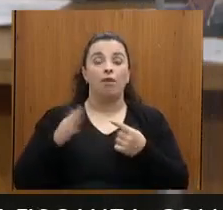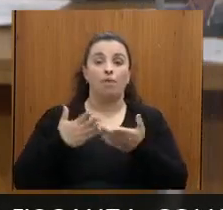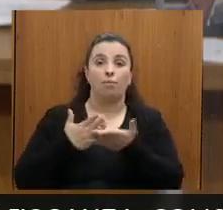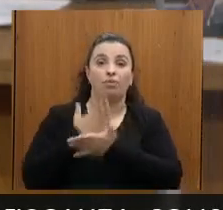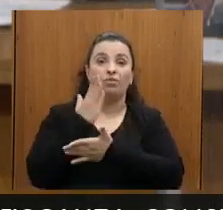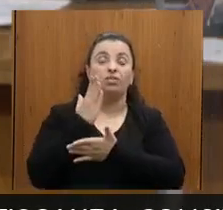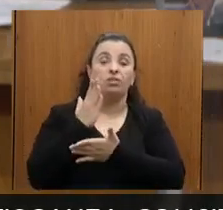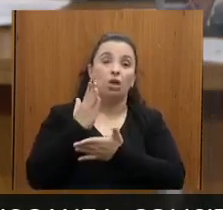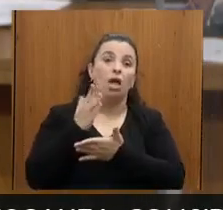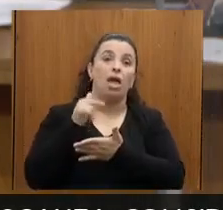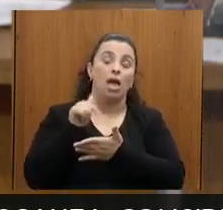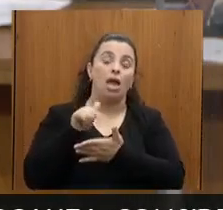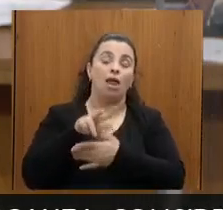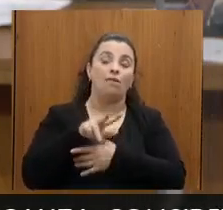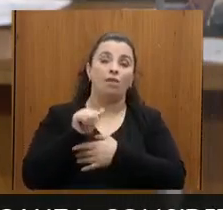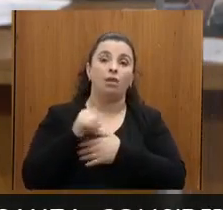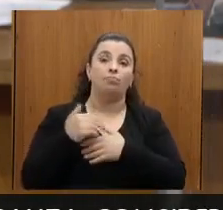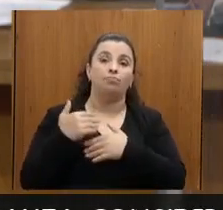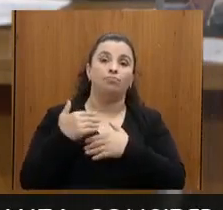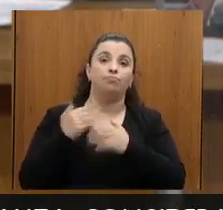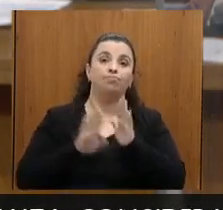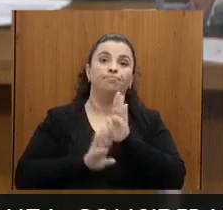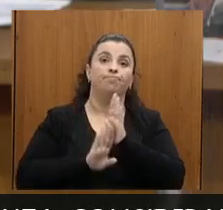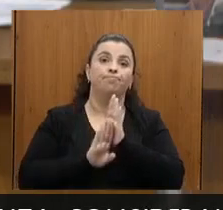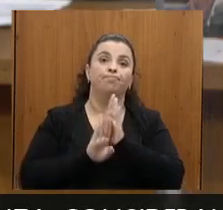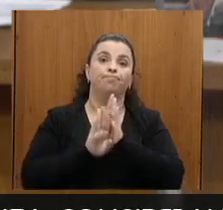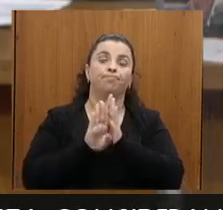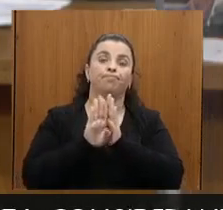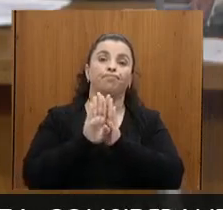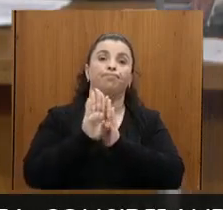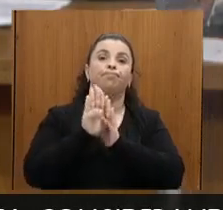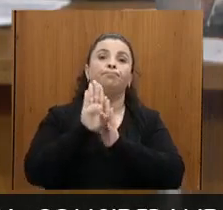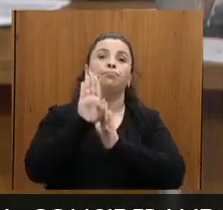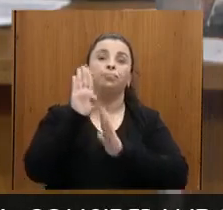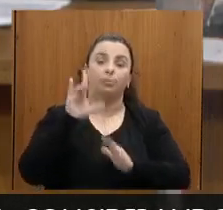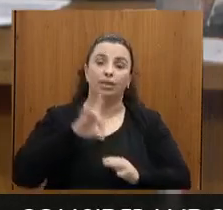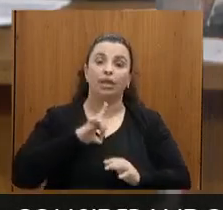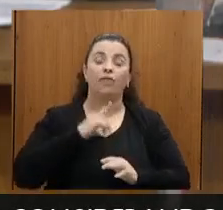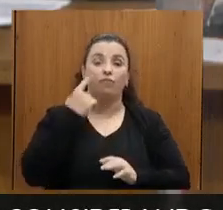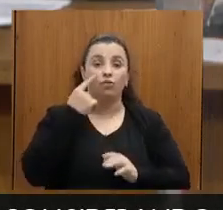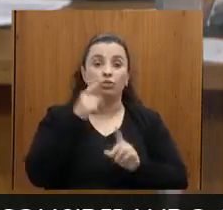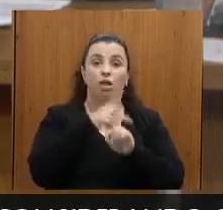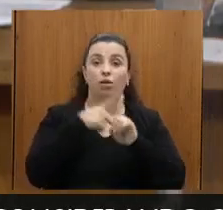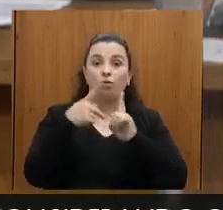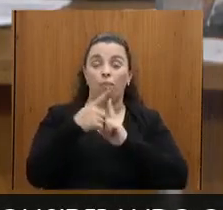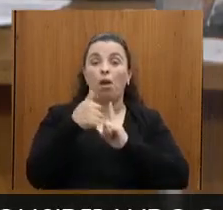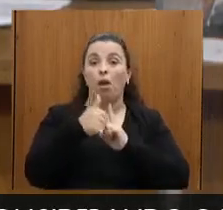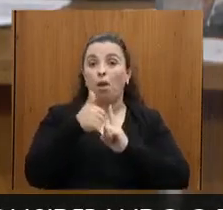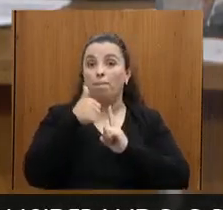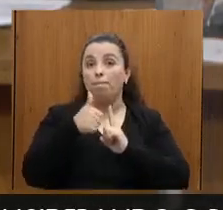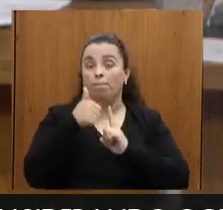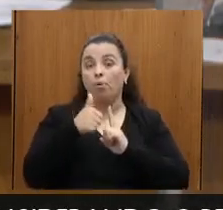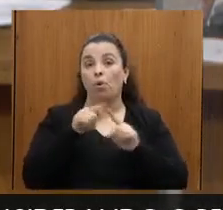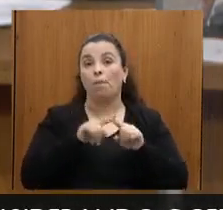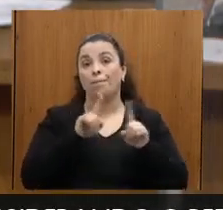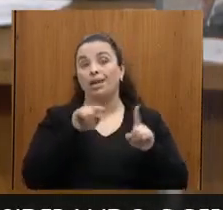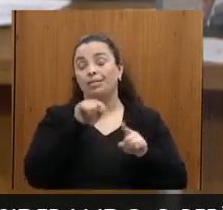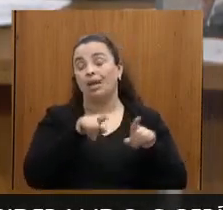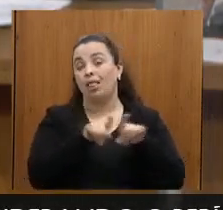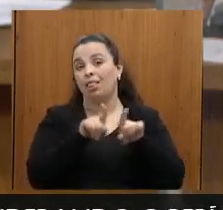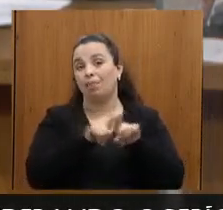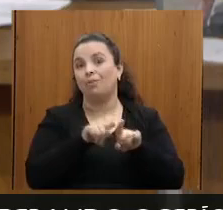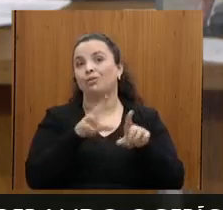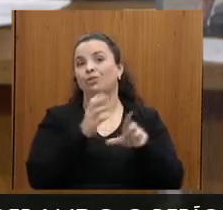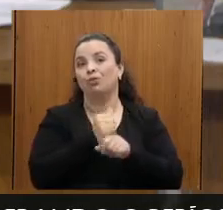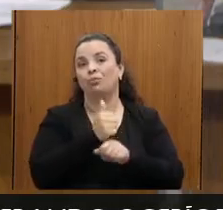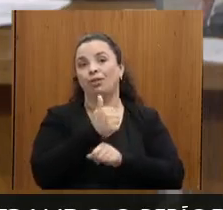crescido menos, já temos visto os importantes efeitos da reforma previdenciária, mas ela significa outros quase 13 bilhões no